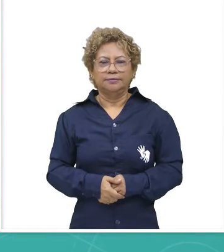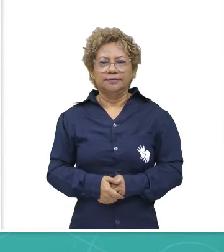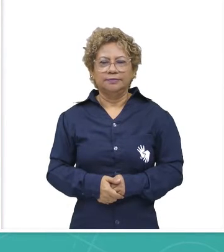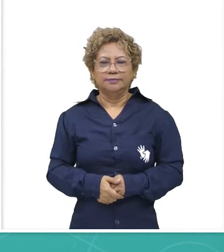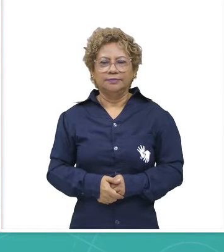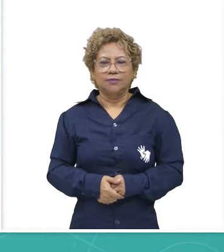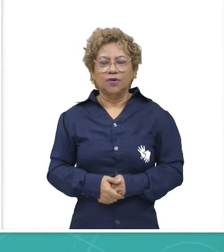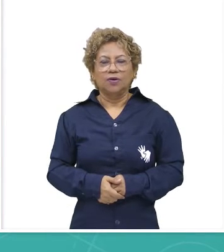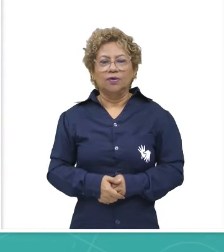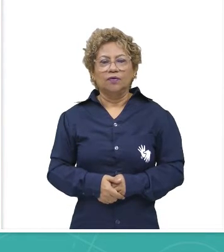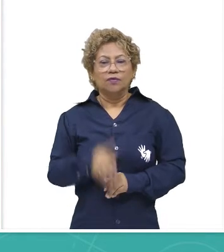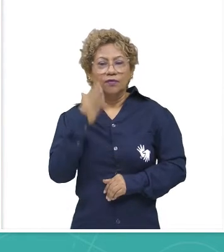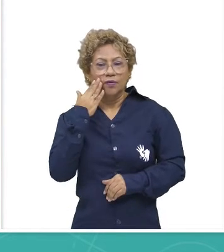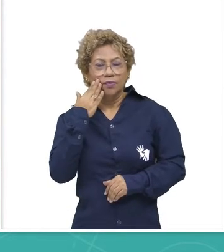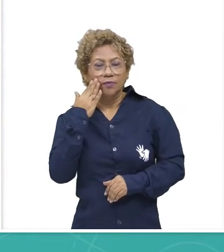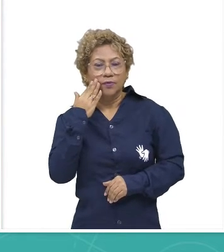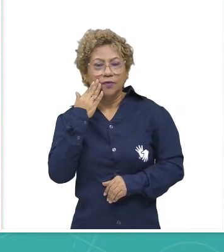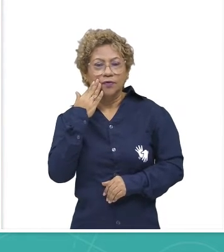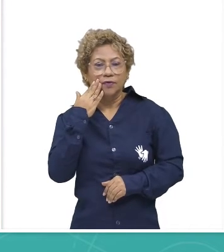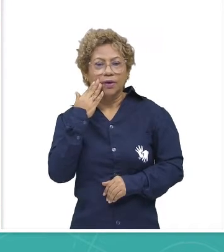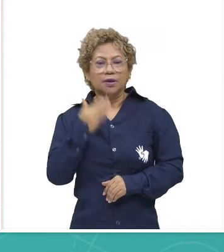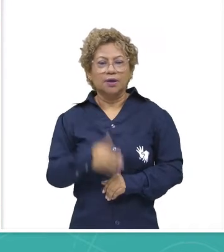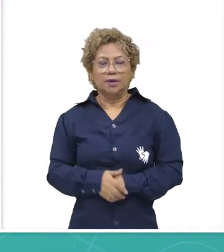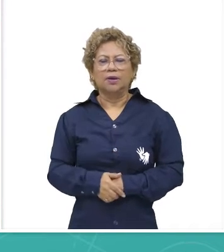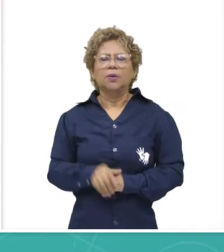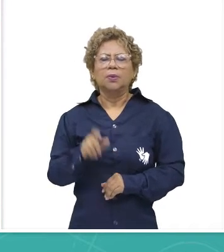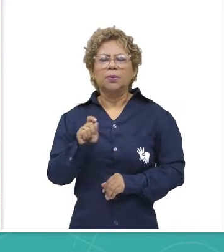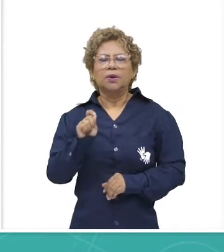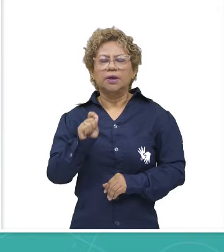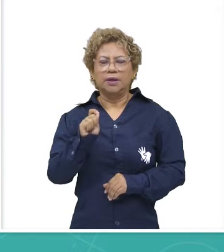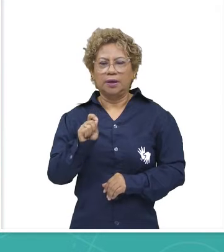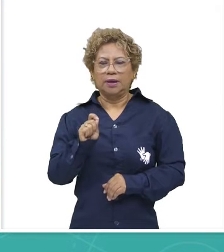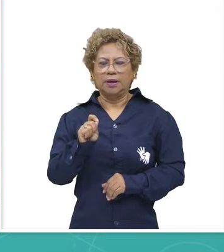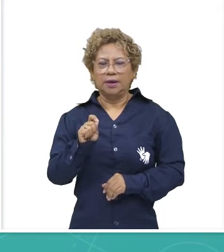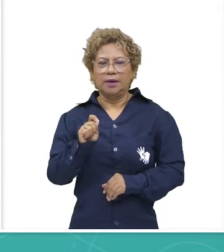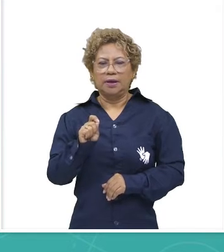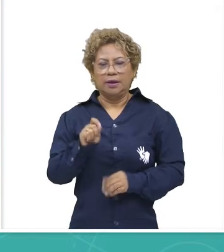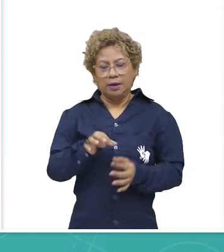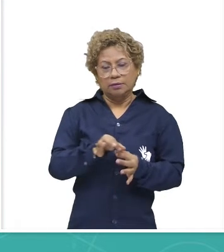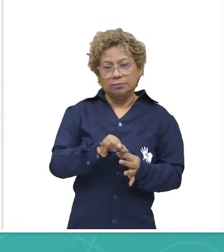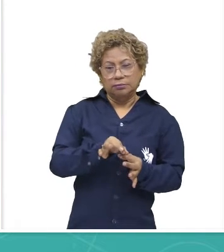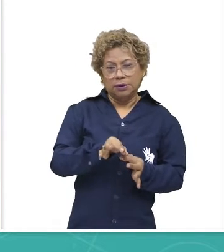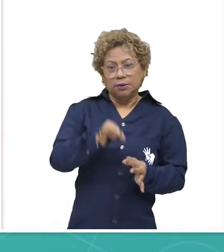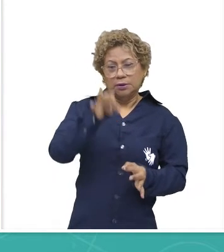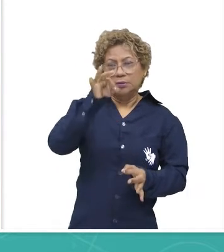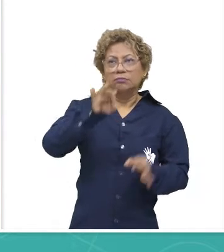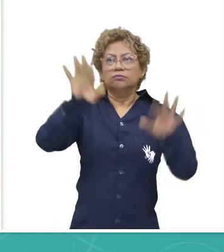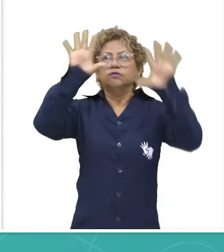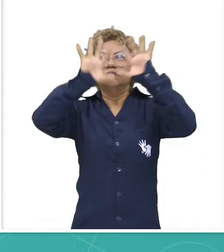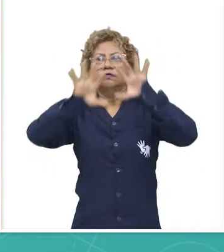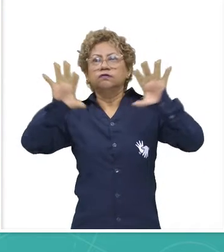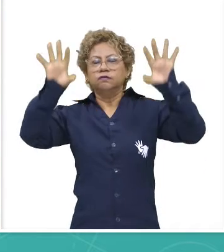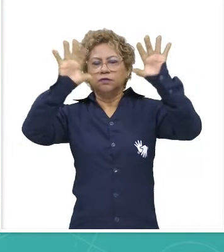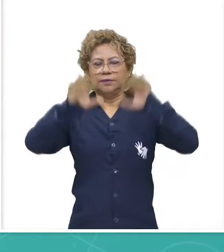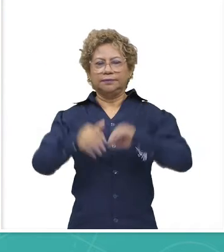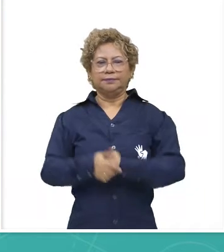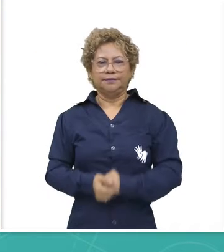voltar aqui, como eu falei para vocês, explicar um pouquinho melhor sobre pressão e altitude. Acompanhem comigo aí na